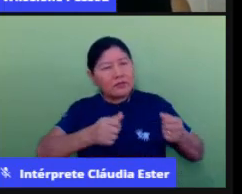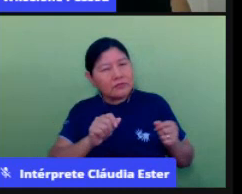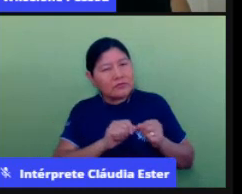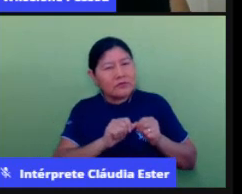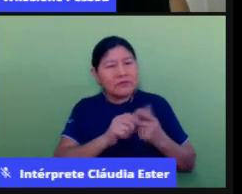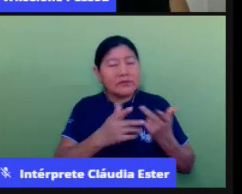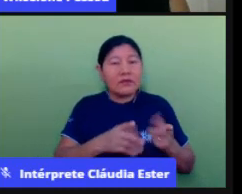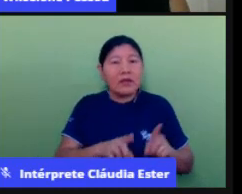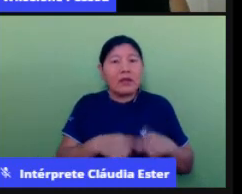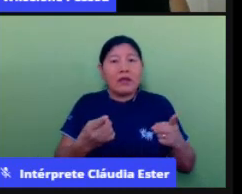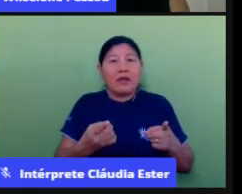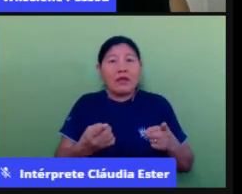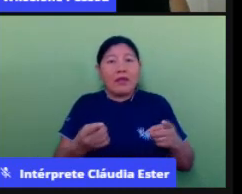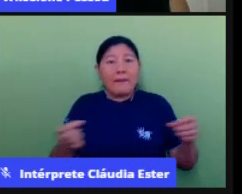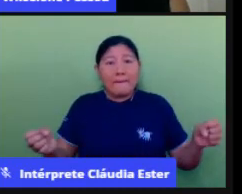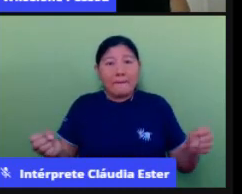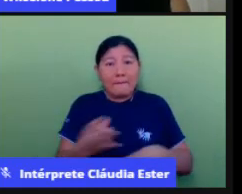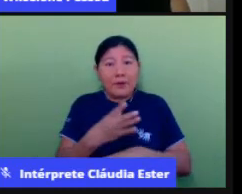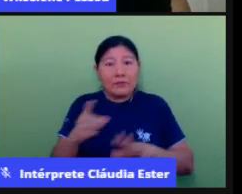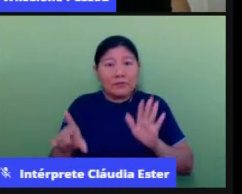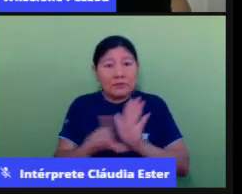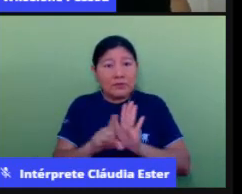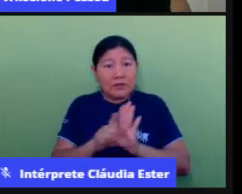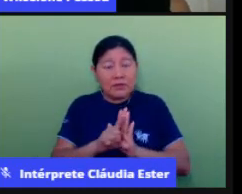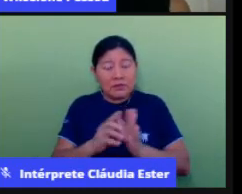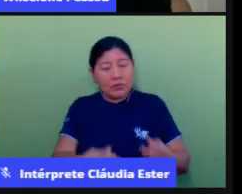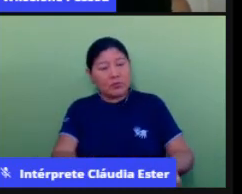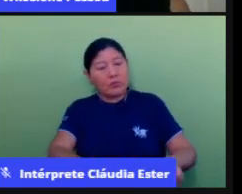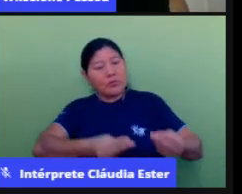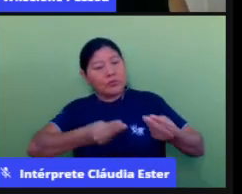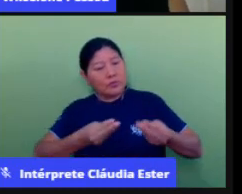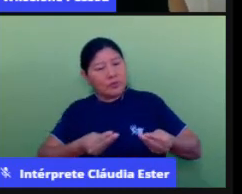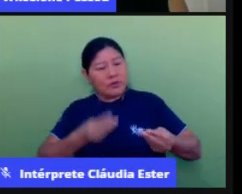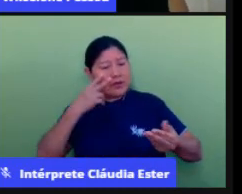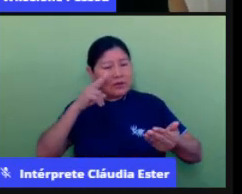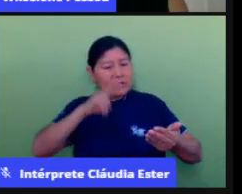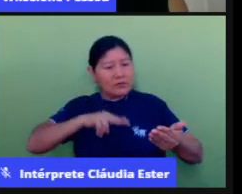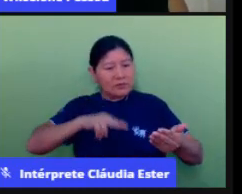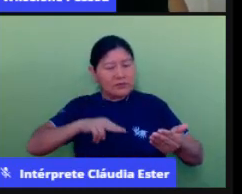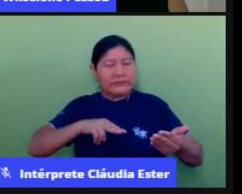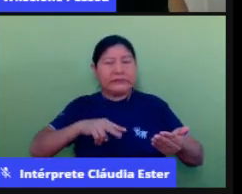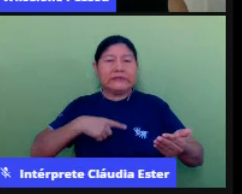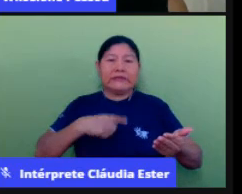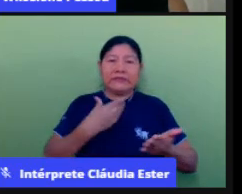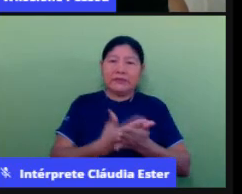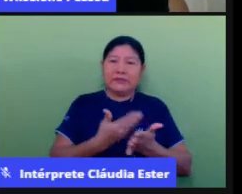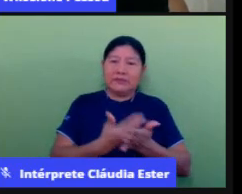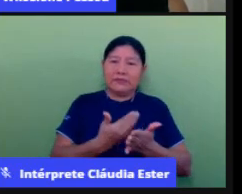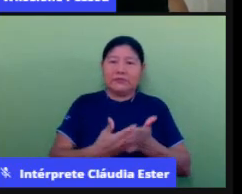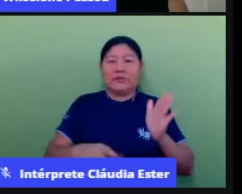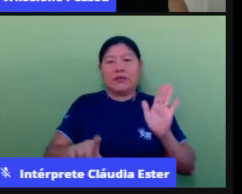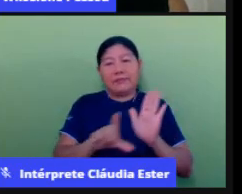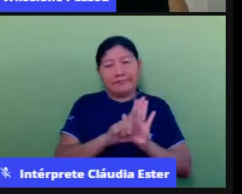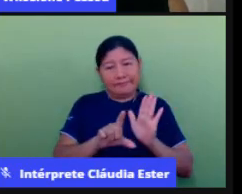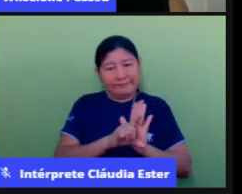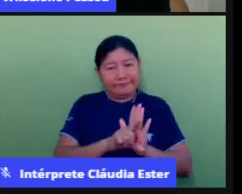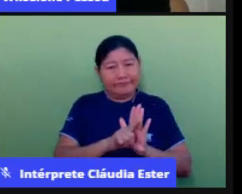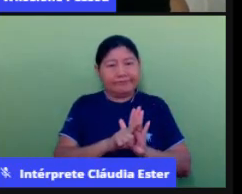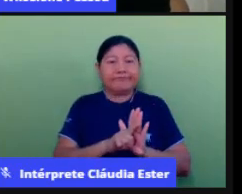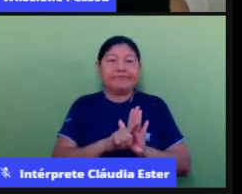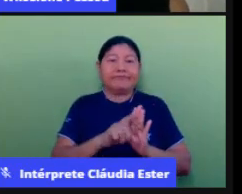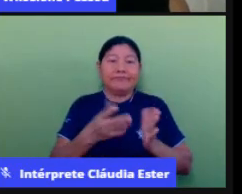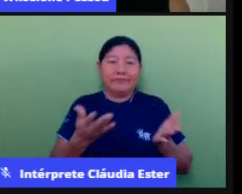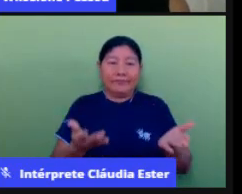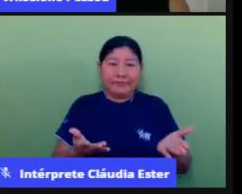do Conselho e a gente vai, então, entender um pouquinho dela. Né? Então, por exemplo, a questão que a Will